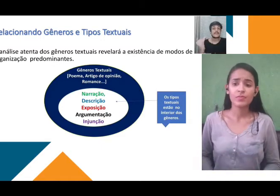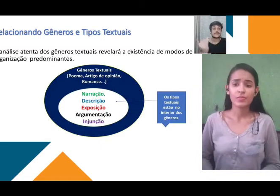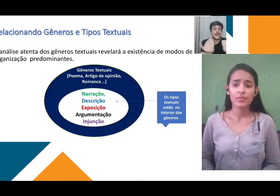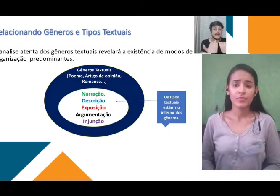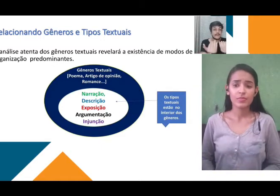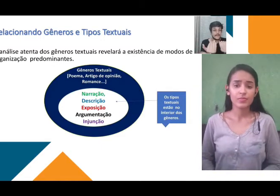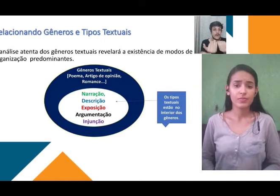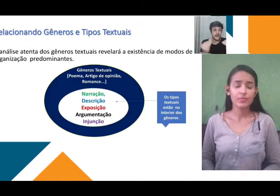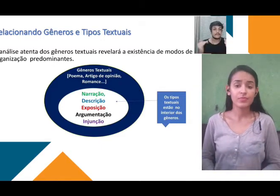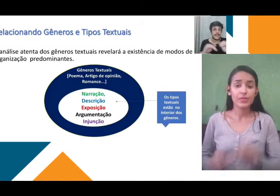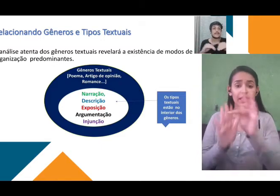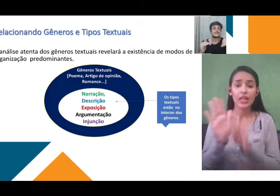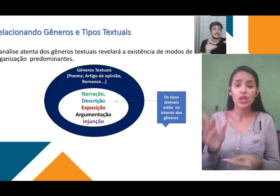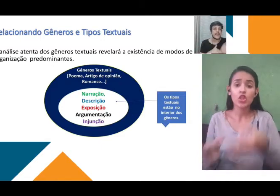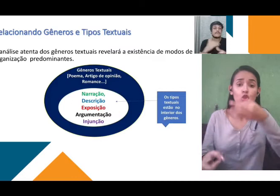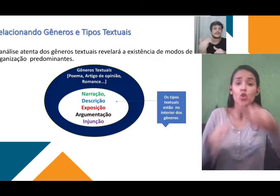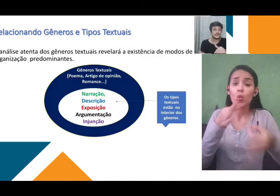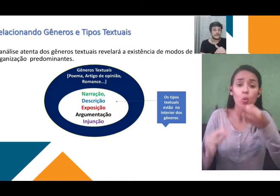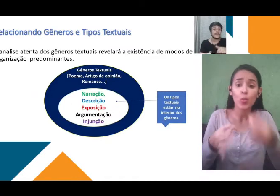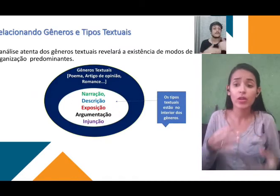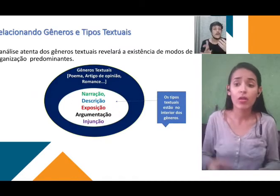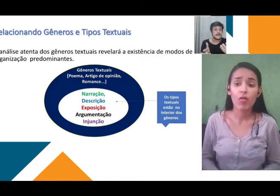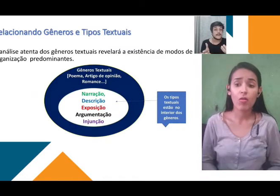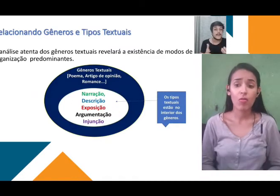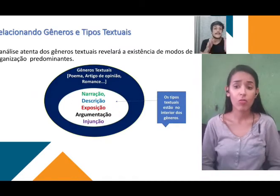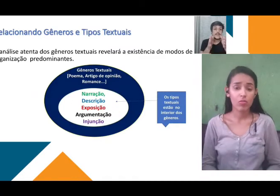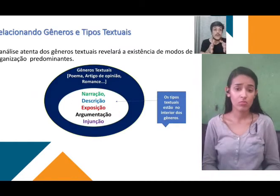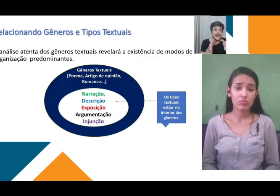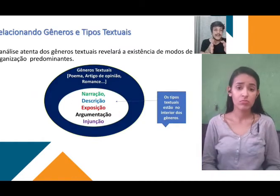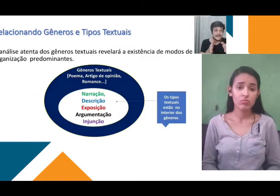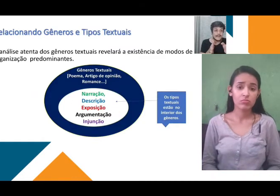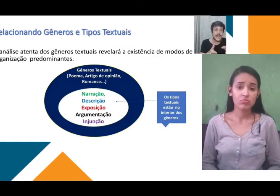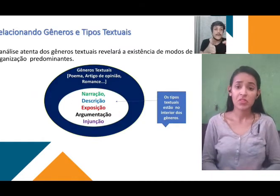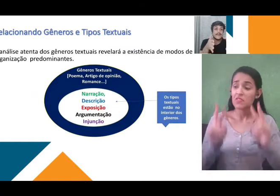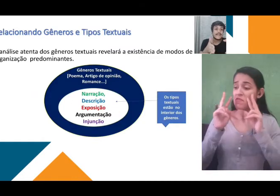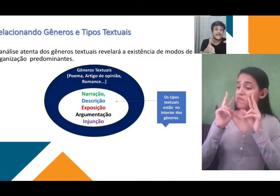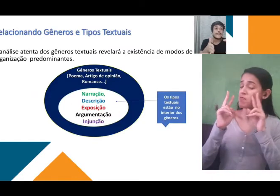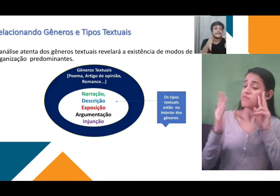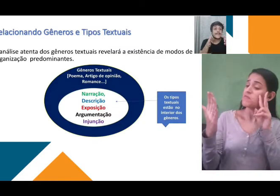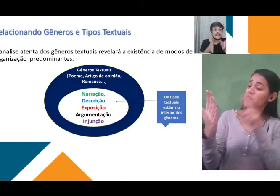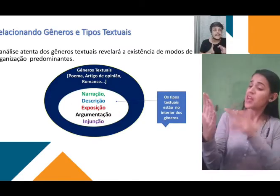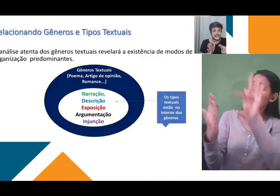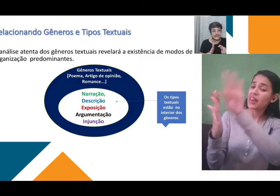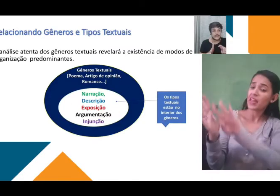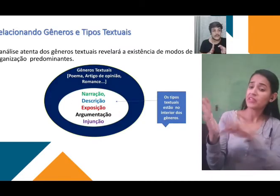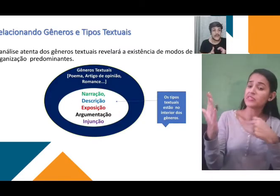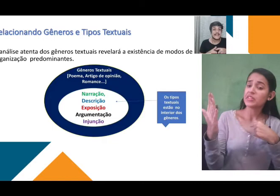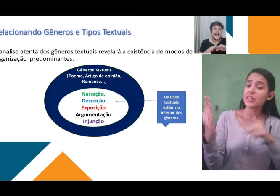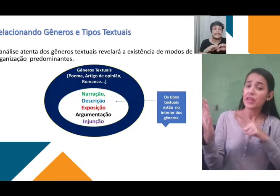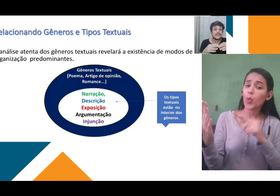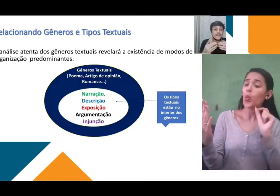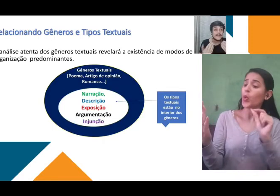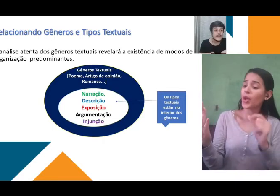Gêneros textuais, qualquer um deles, um poema, um artigo de opinião, um romance. Se eu analisar, eu vou perceber nesses gêneros